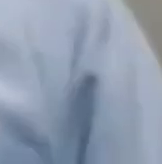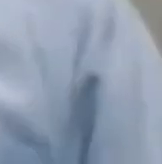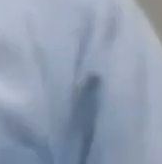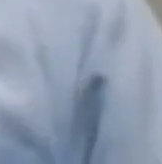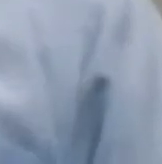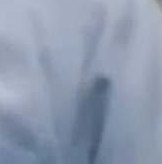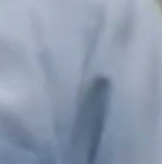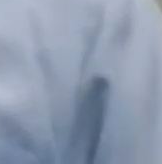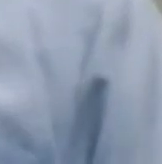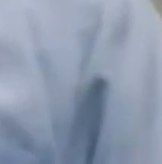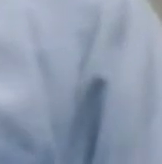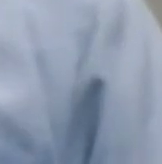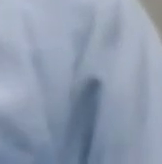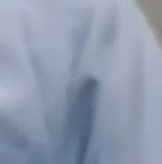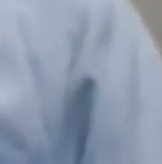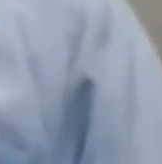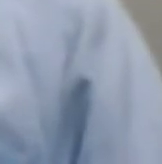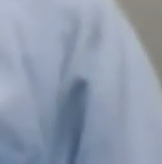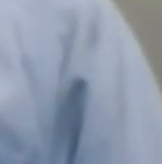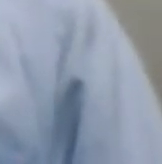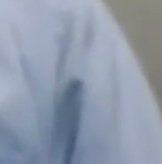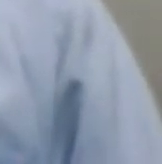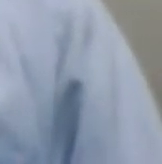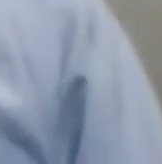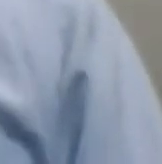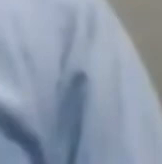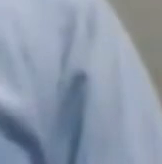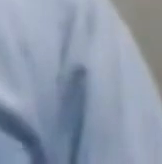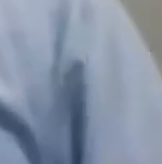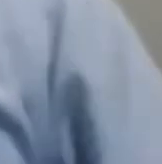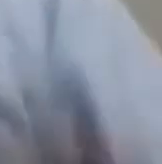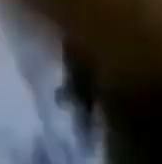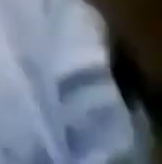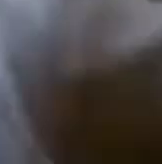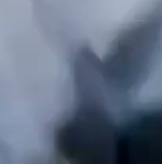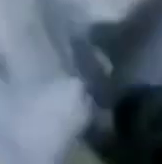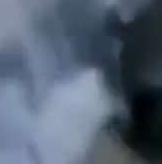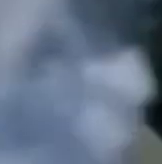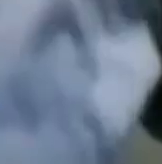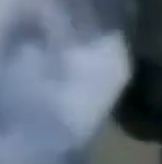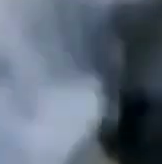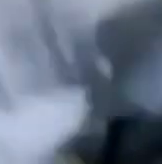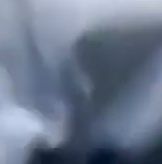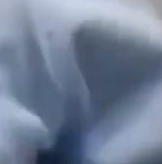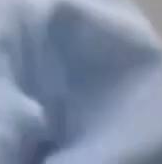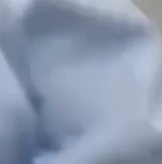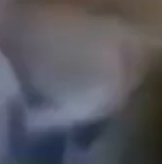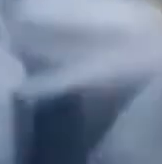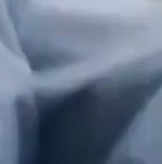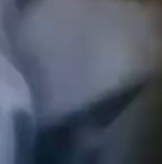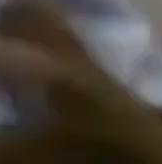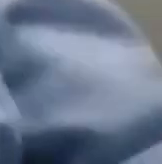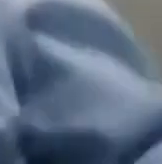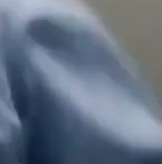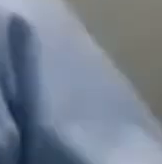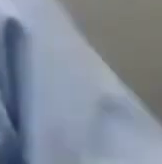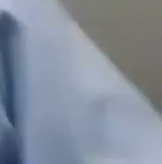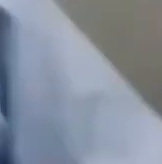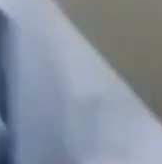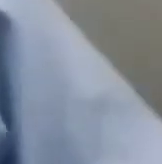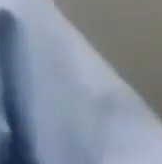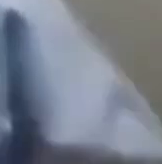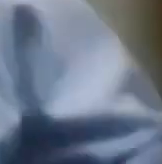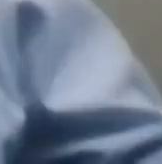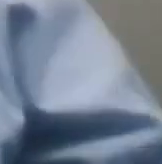constitucional para o esporte. É uma briga que a gente tem. Eu tive oportunidade de trabalhar em algumas